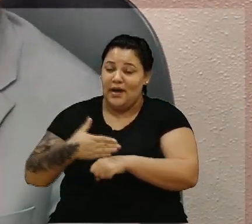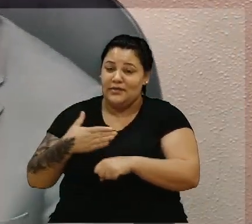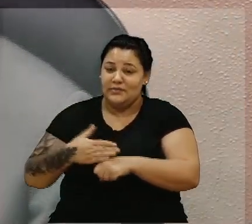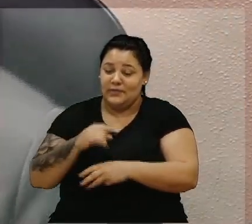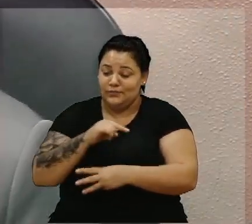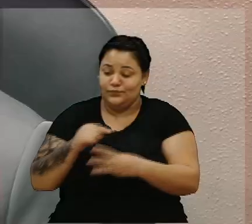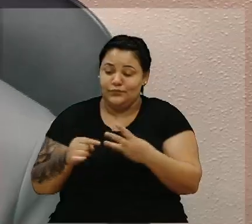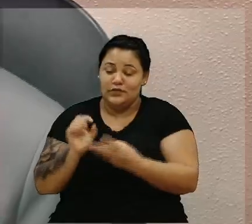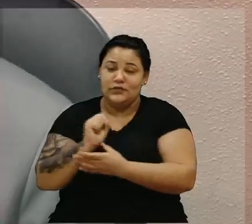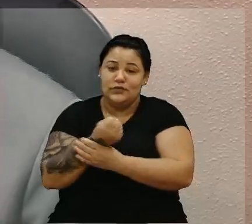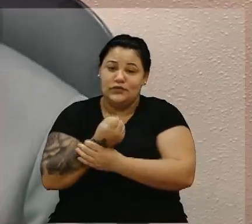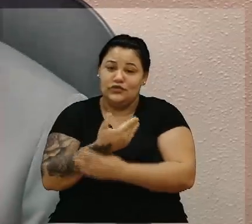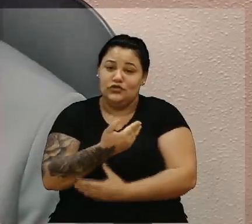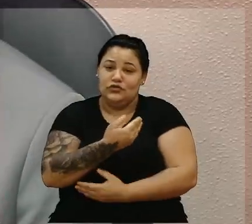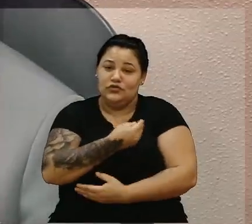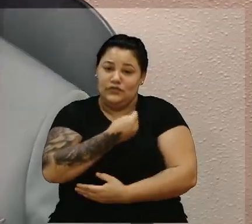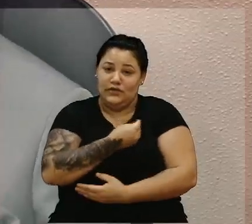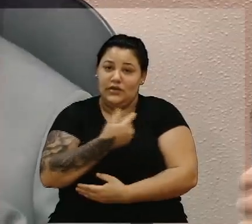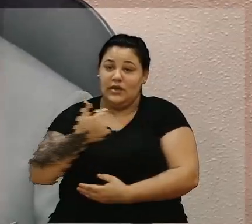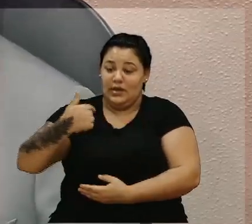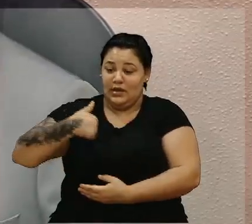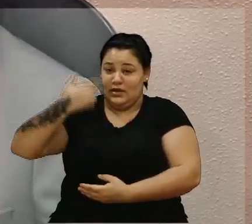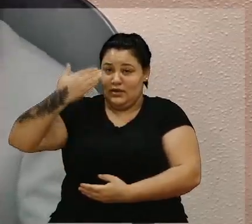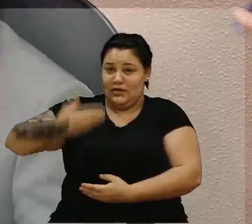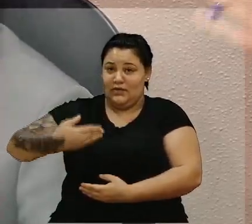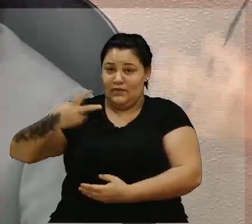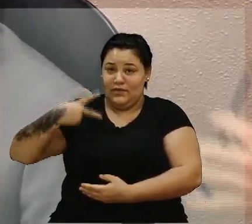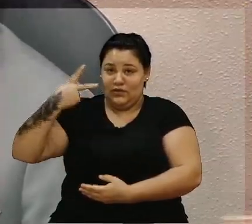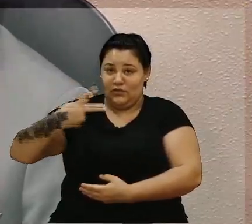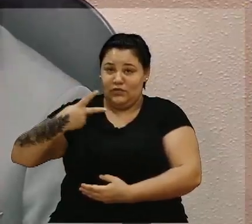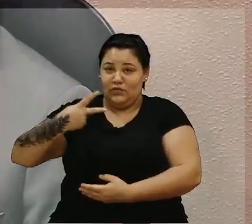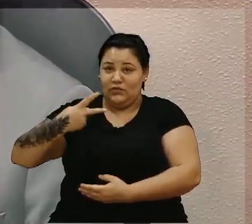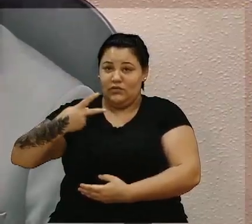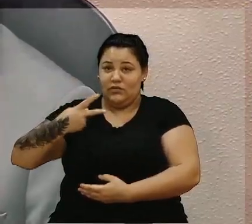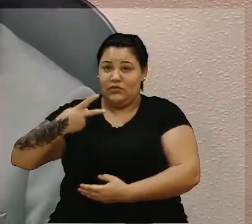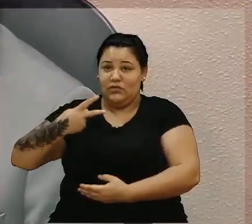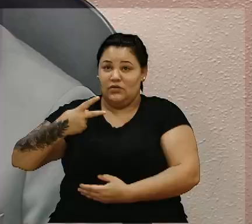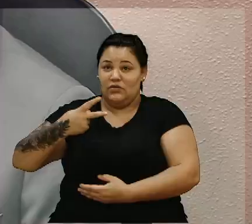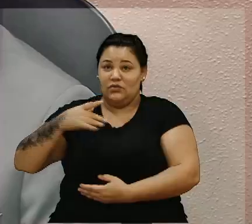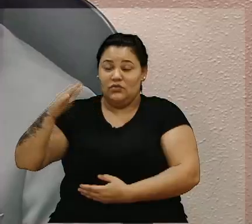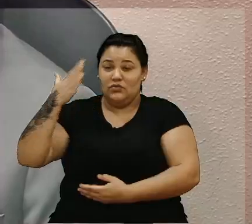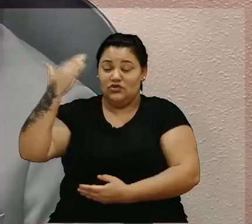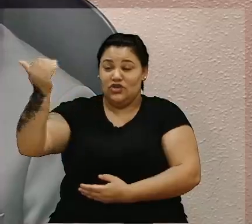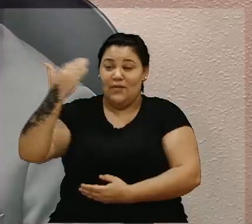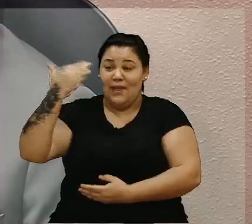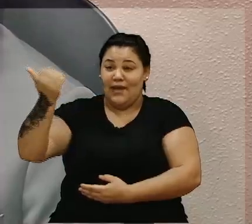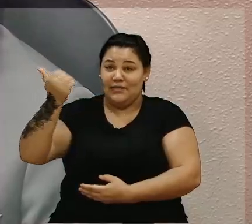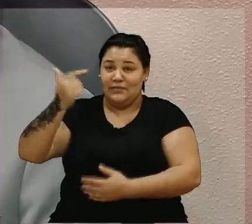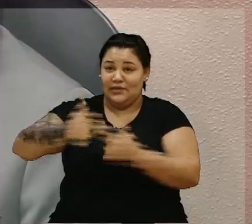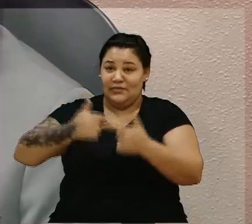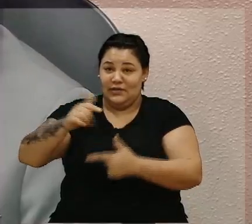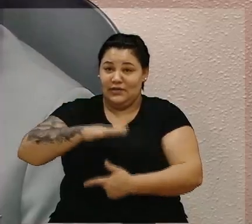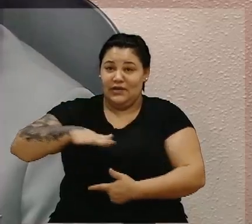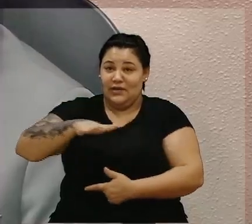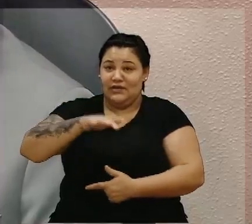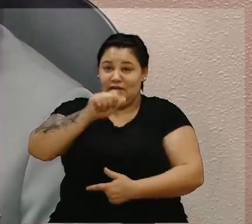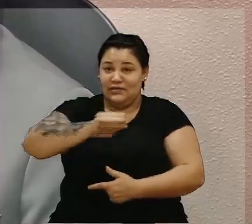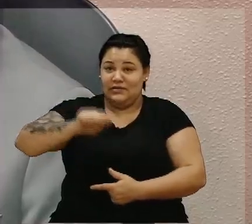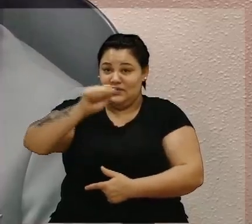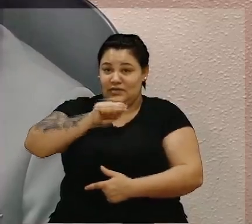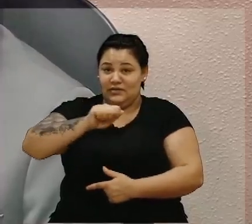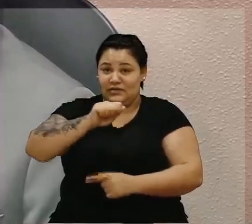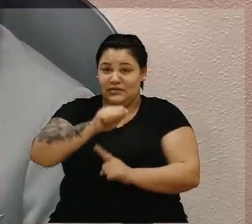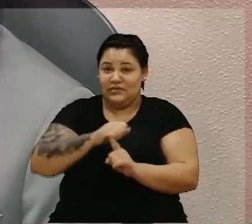vereadora, né, vai começar, porque estou sendo chamada em vários serviços para finalizar, senhor presidente, da assistência e da educação infantil,